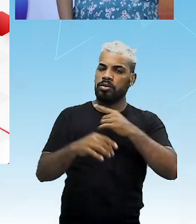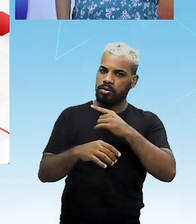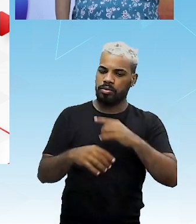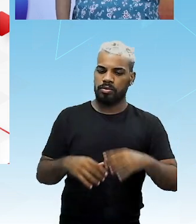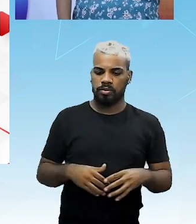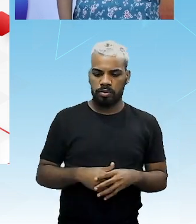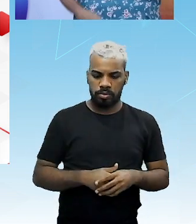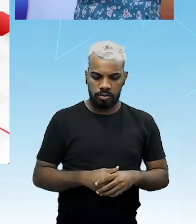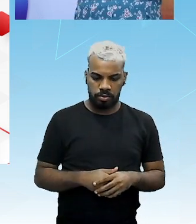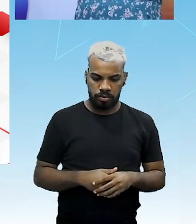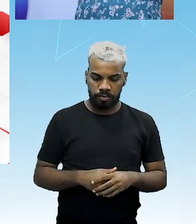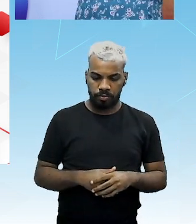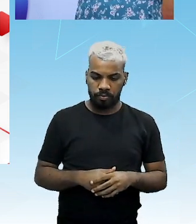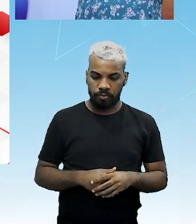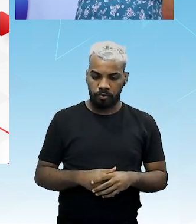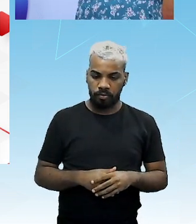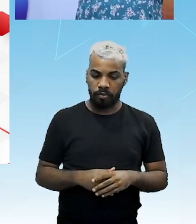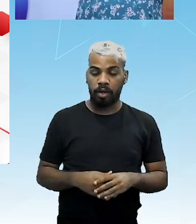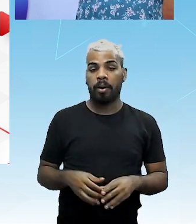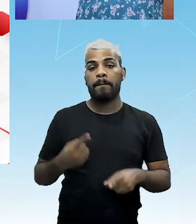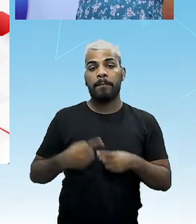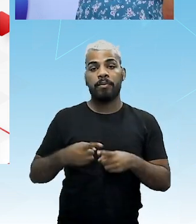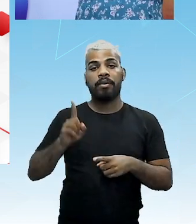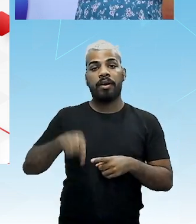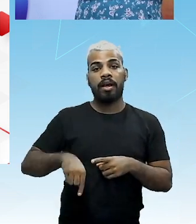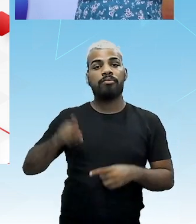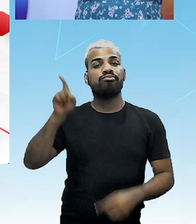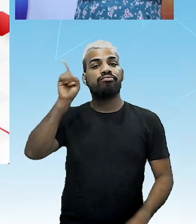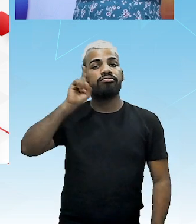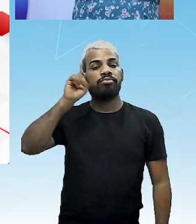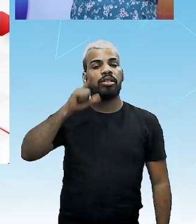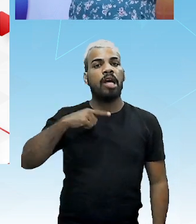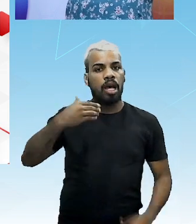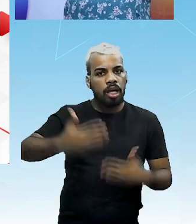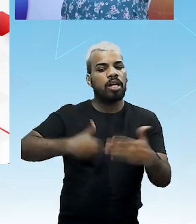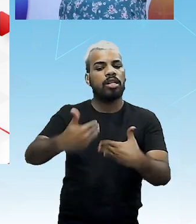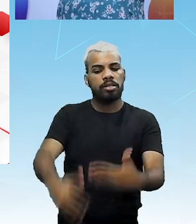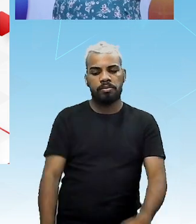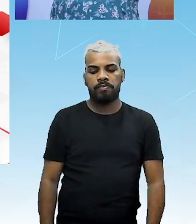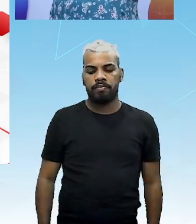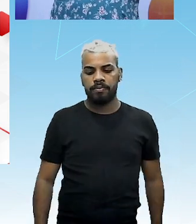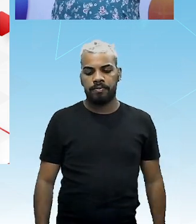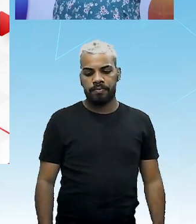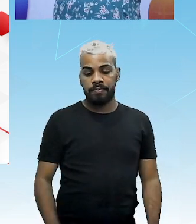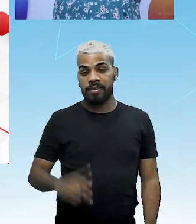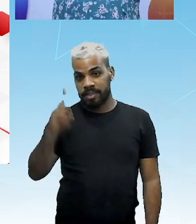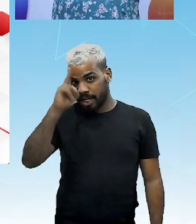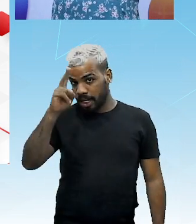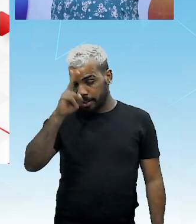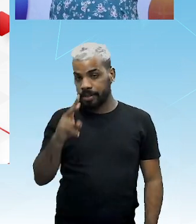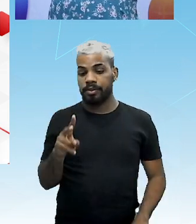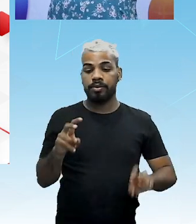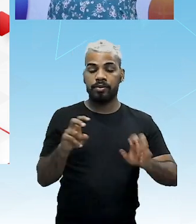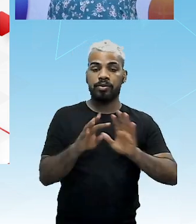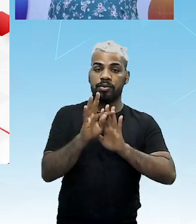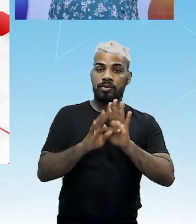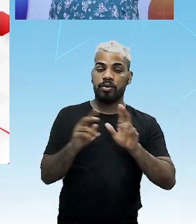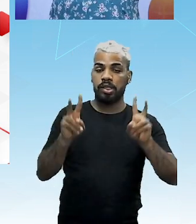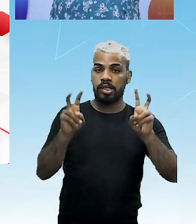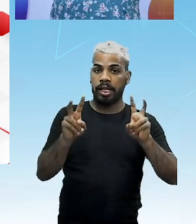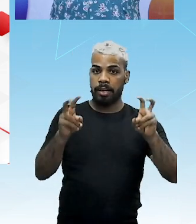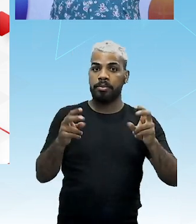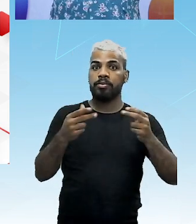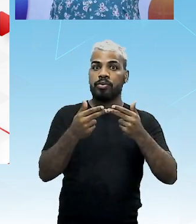leitor, porque era um tema do cotidiano. Lembra a questão do tema do cotidiano? Os temas das